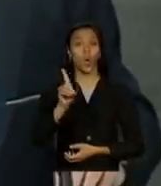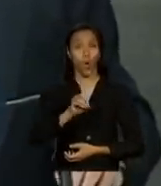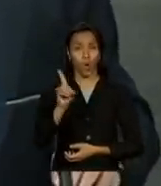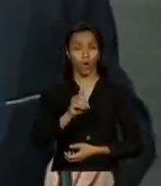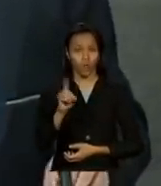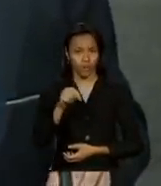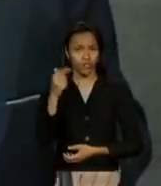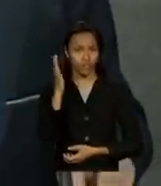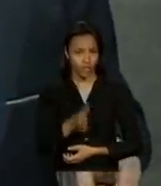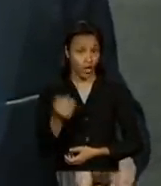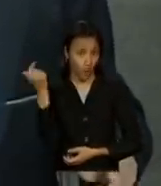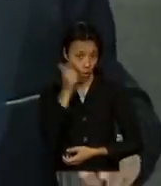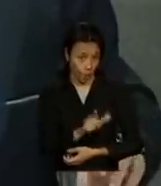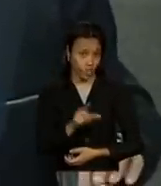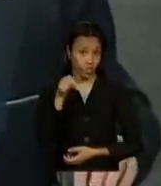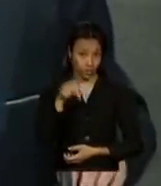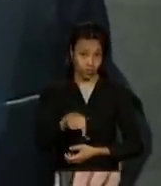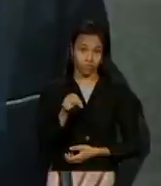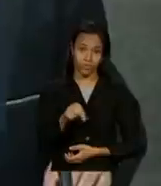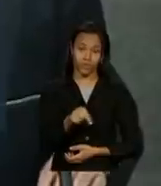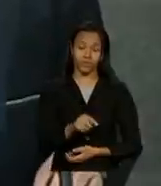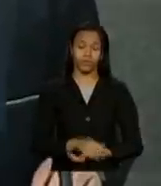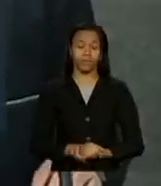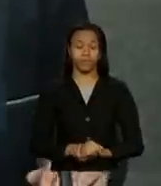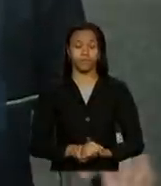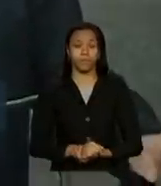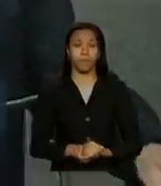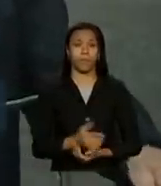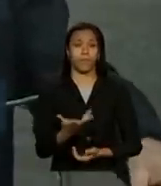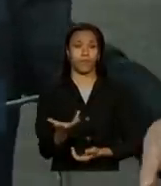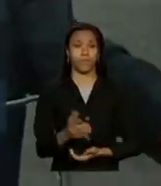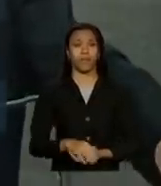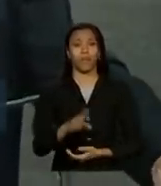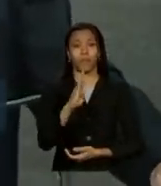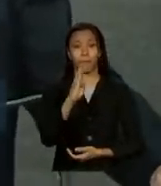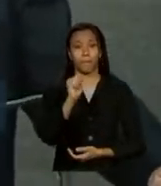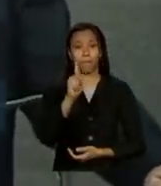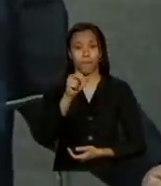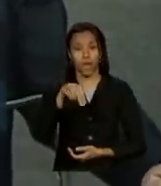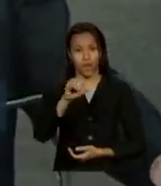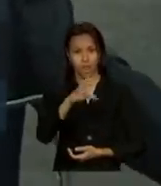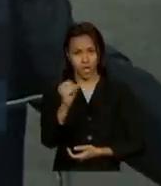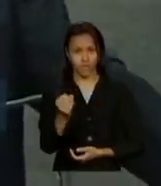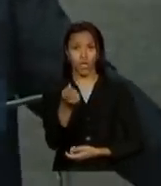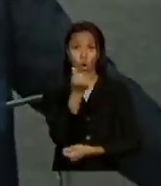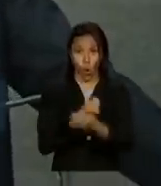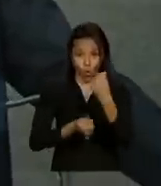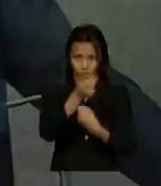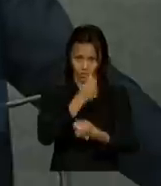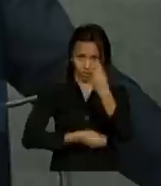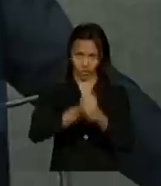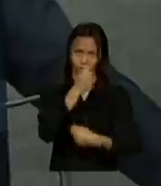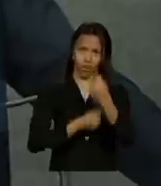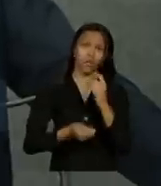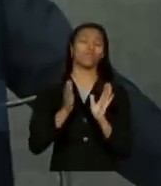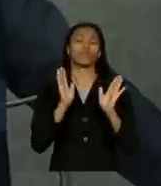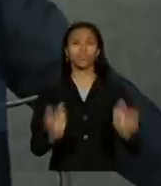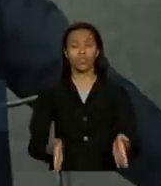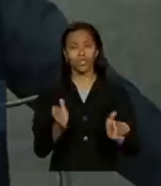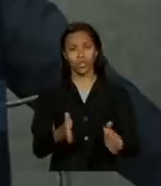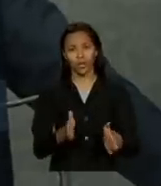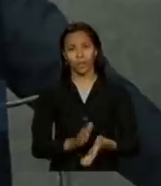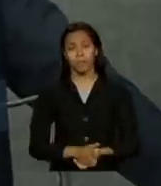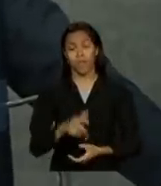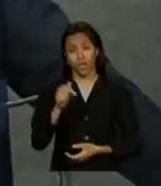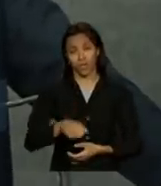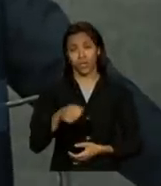pelo país pela sua balança comercial o país vamos dizer o comó no mundo se